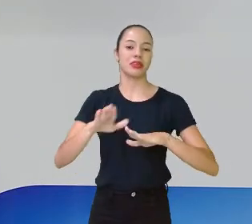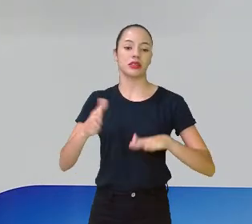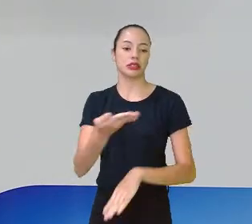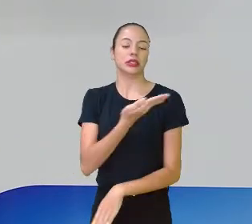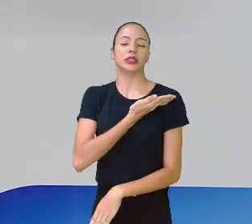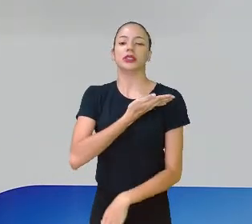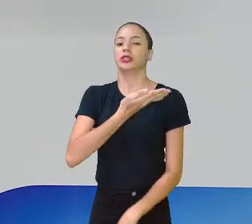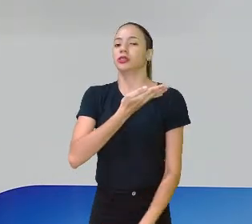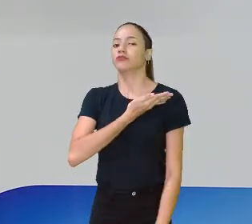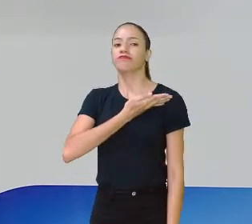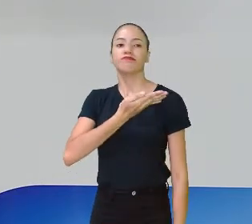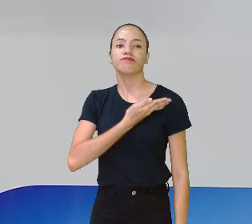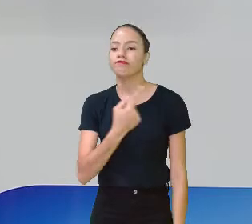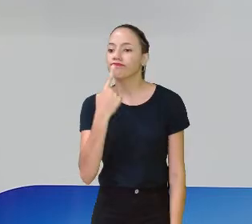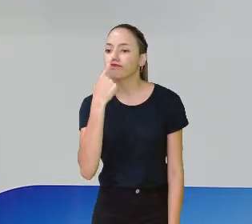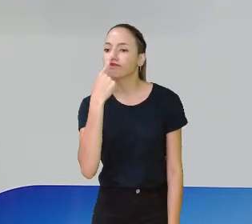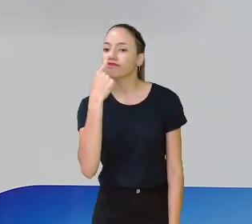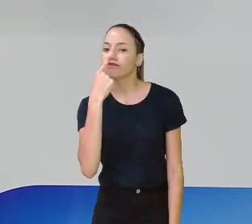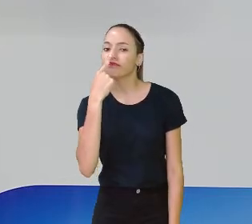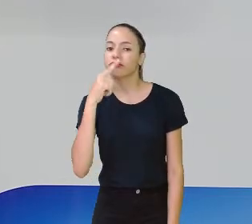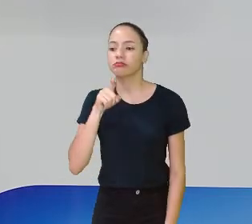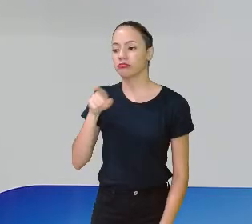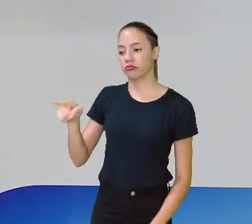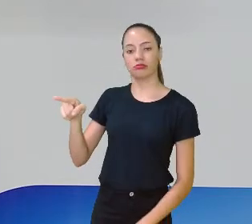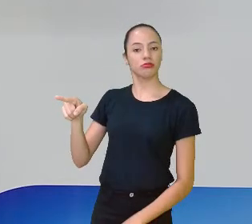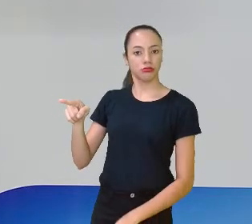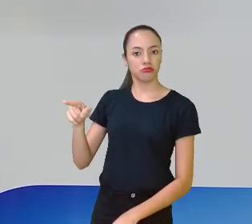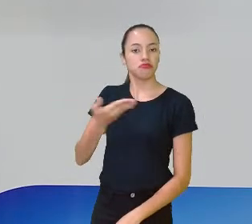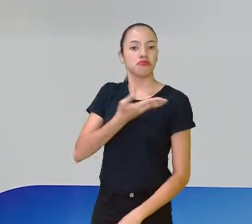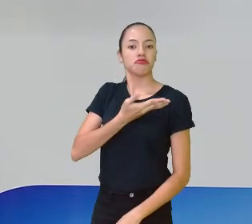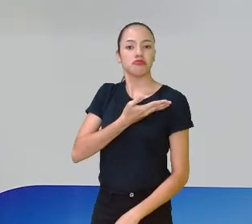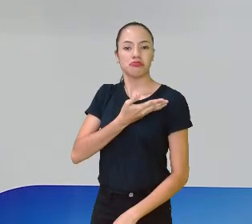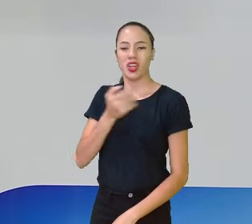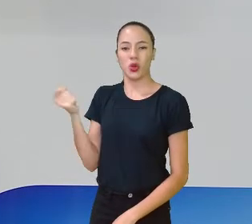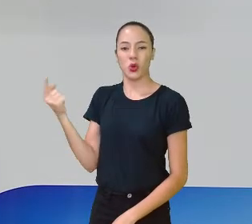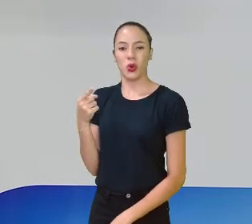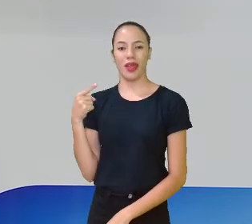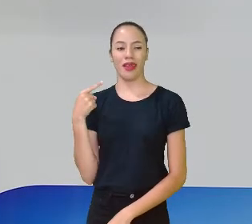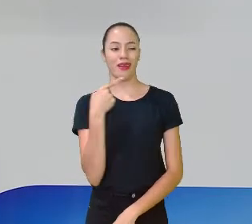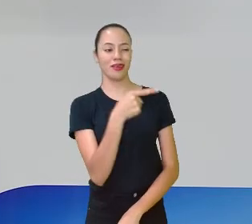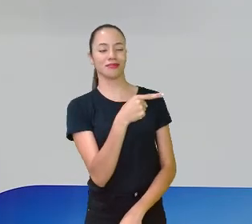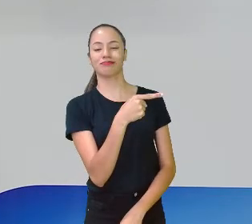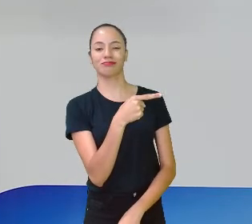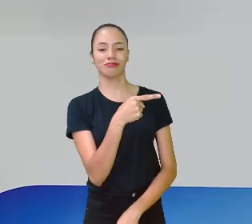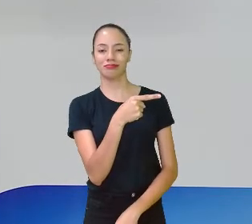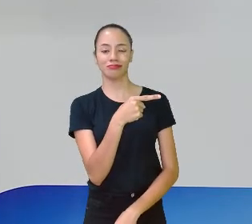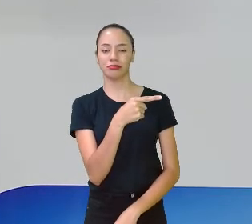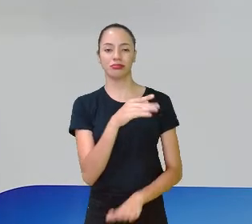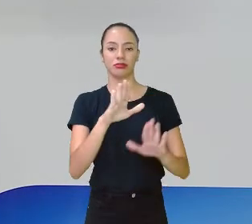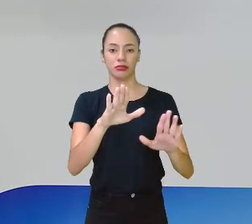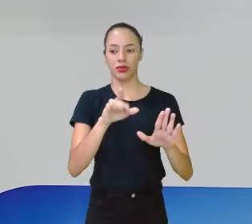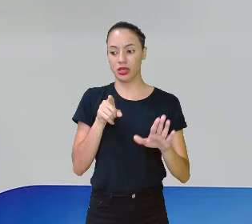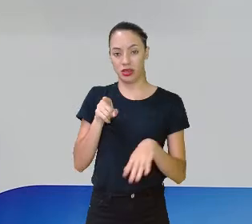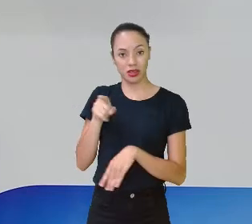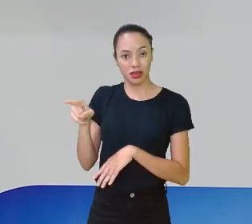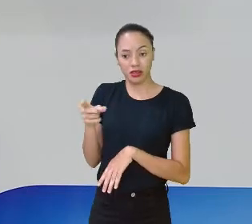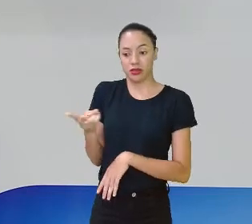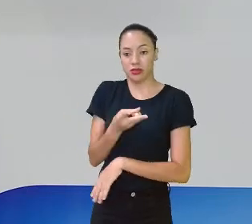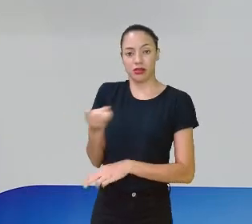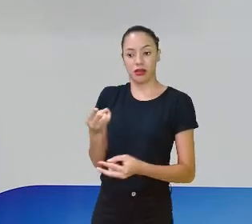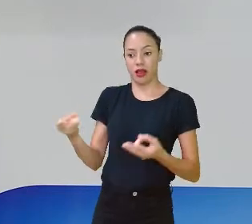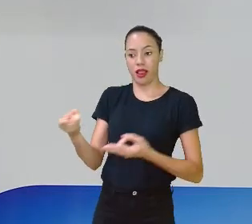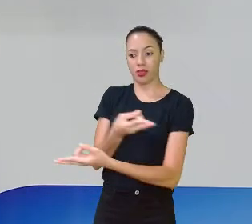amigo, ter tanta afinidade com um, de que com o outro, e isso você deixar interferir no